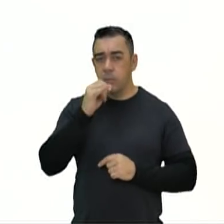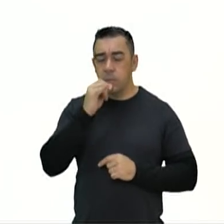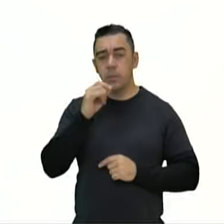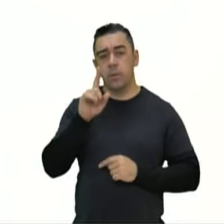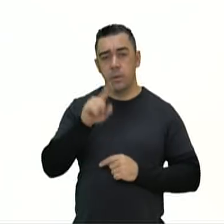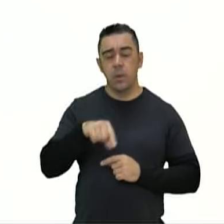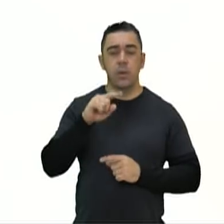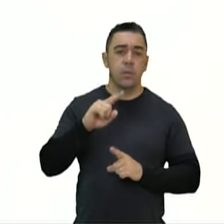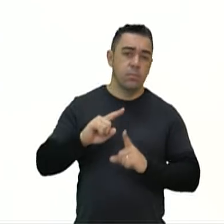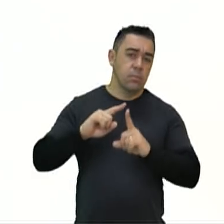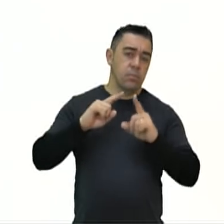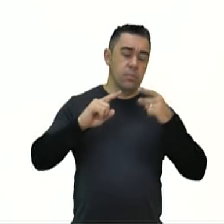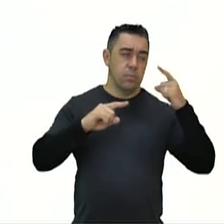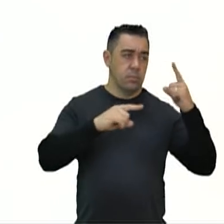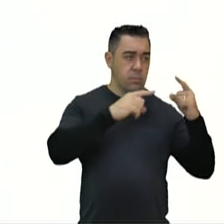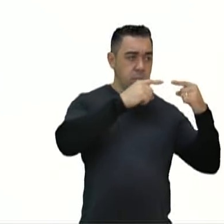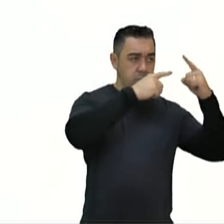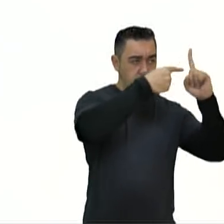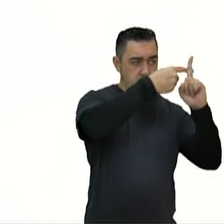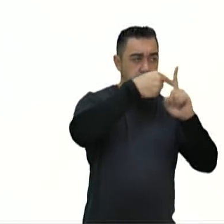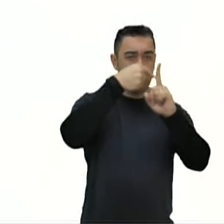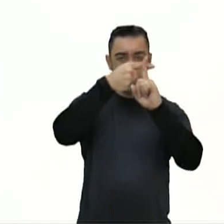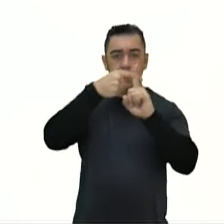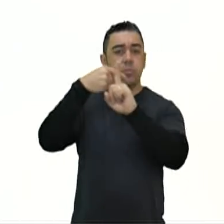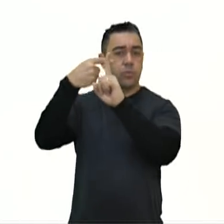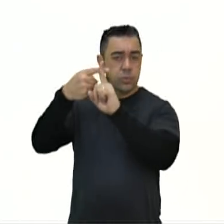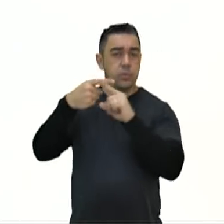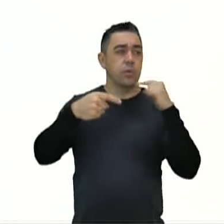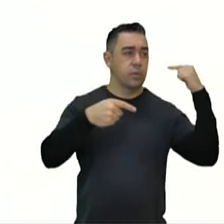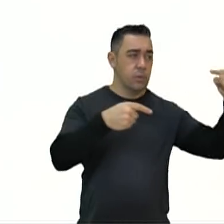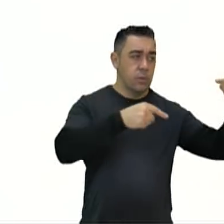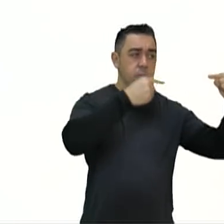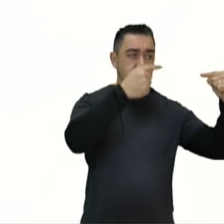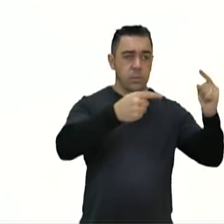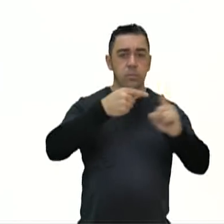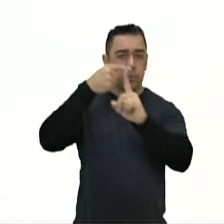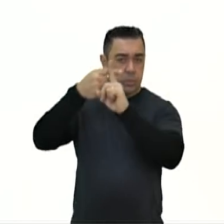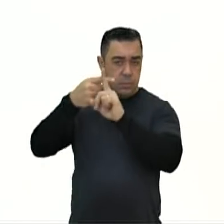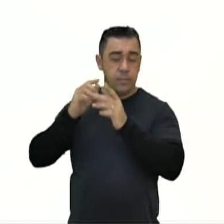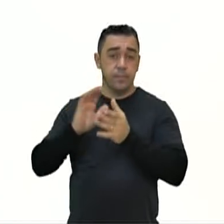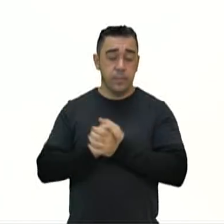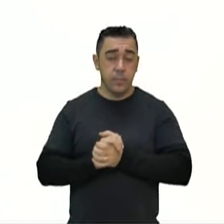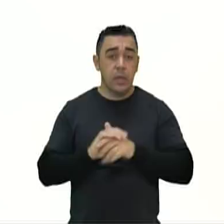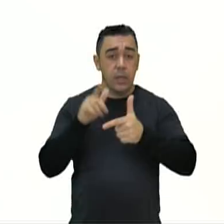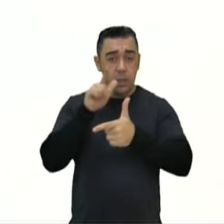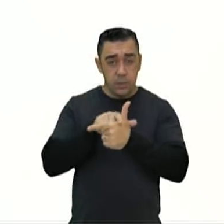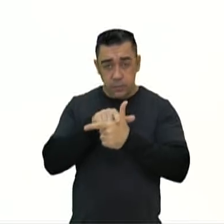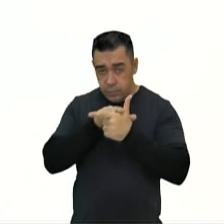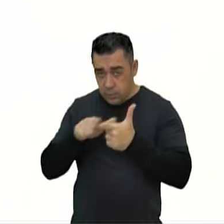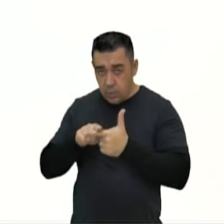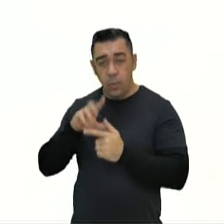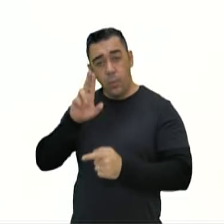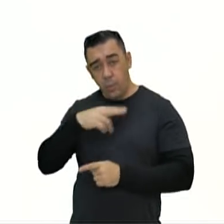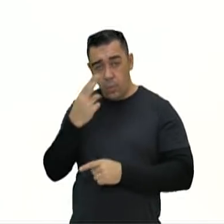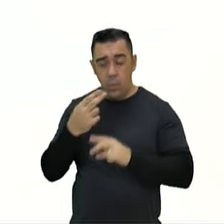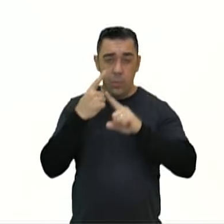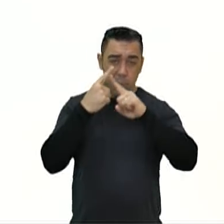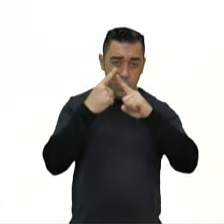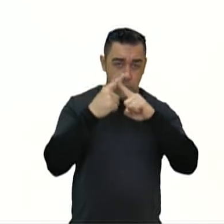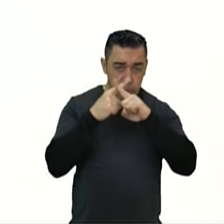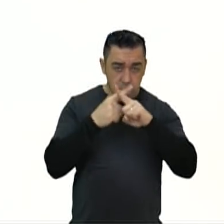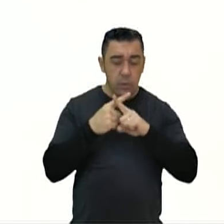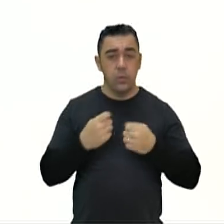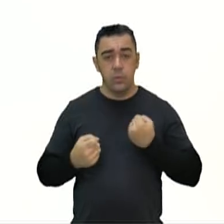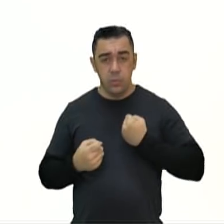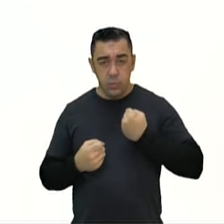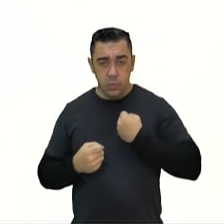inteiro positivo. A multiplicação e a divisão de número inteiro positivo por um